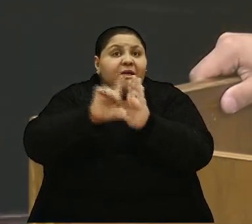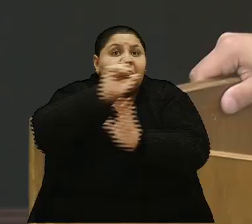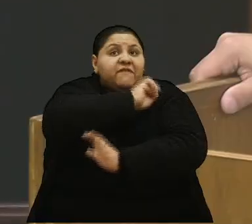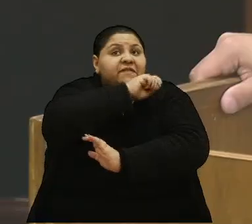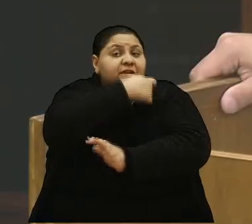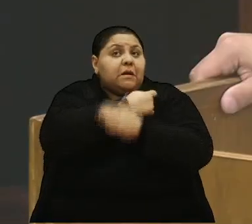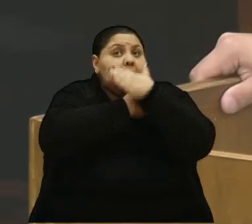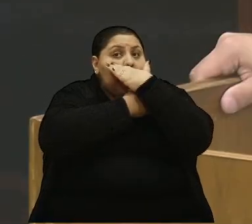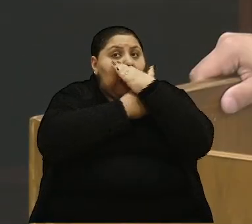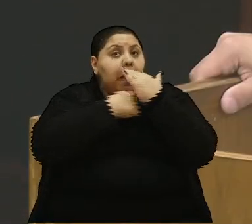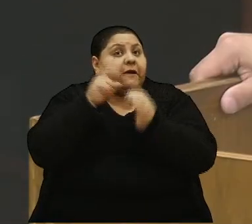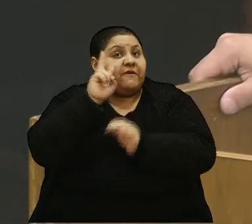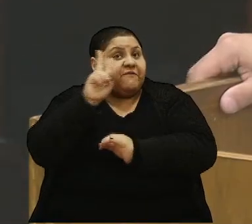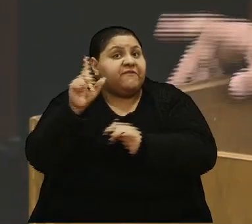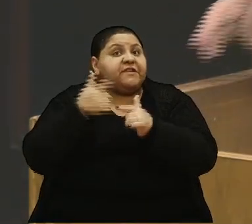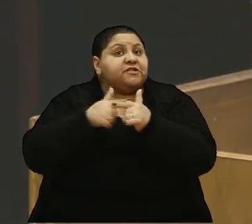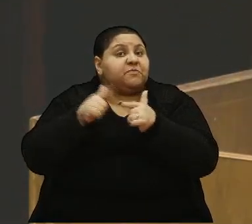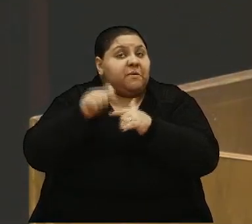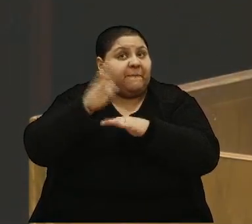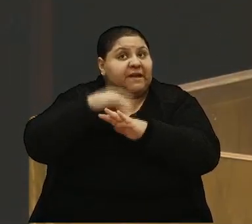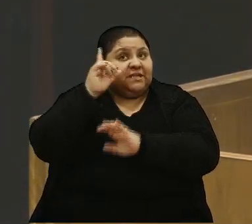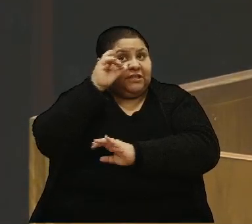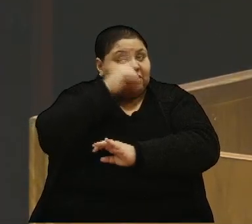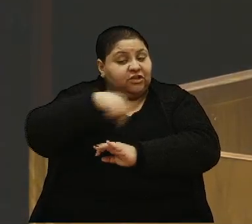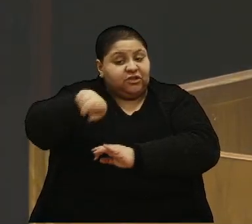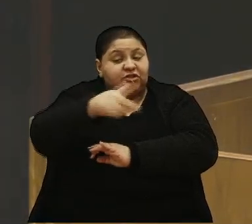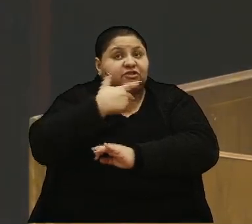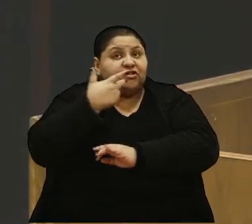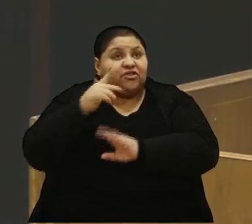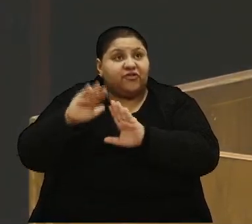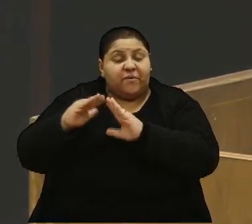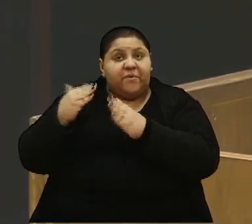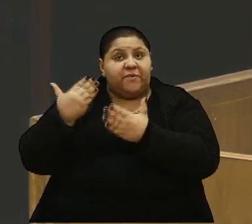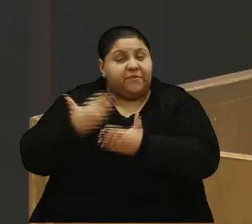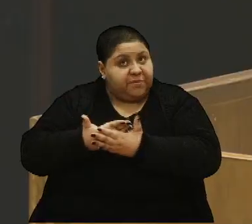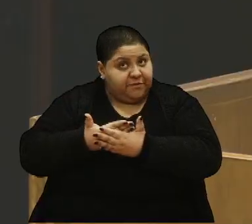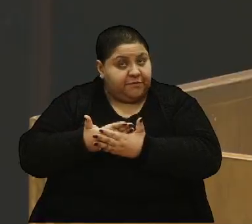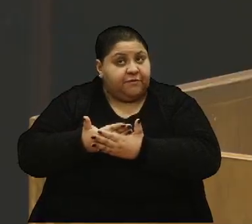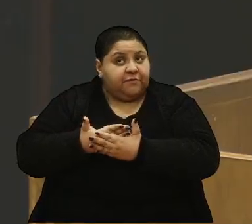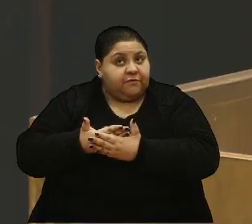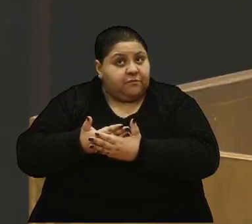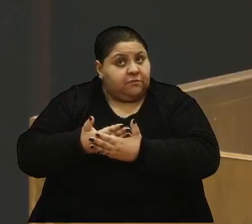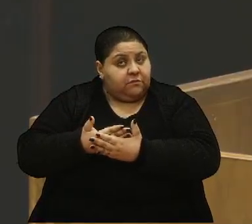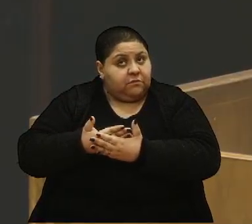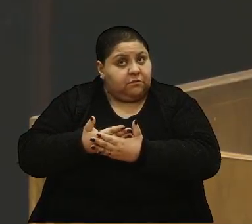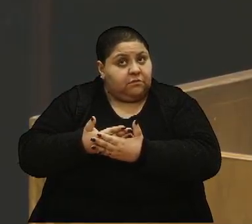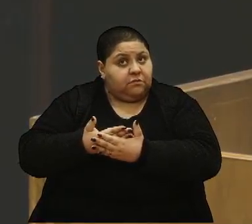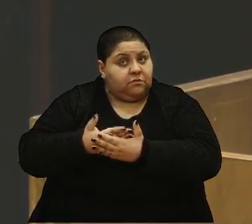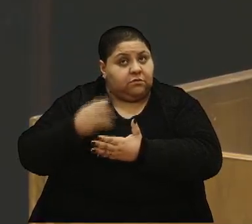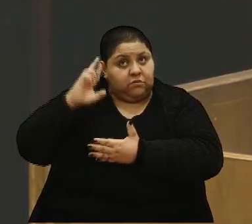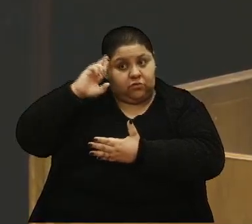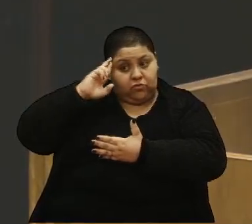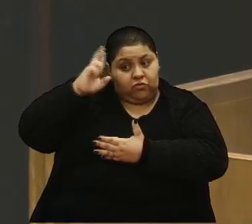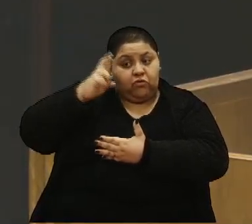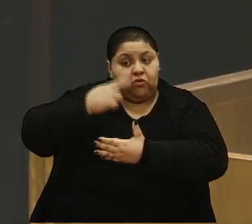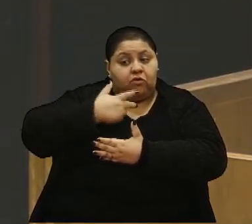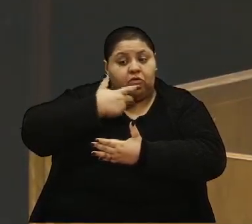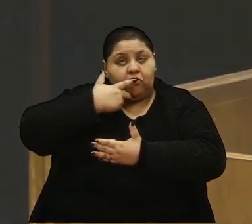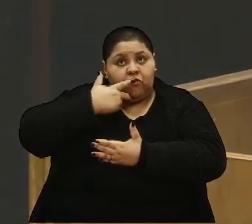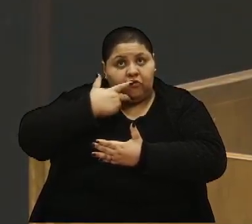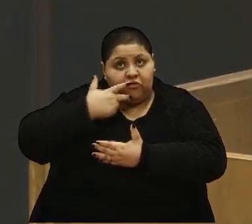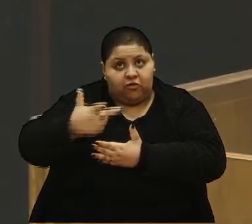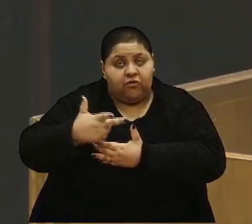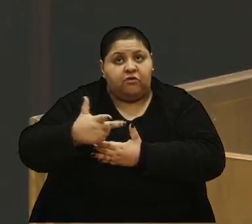fiscalizar. Vejam como o problema é mais complexo. Nós falamos de uma escola. O dono se pronunciou, há